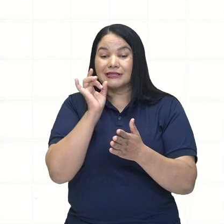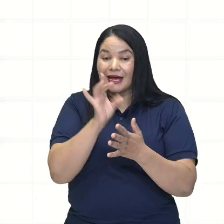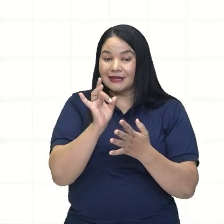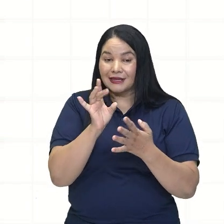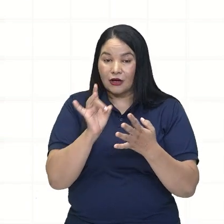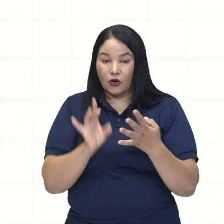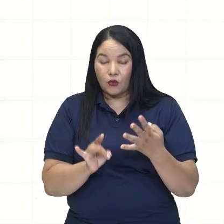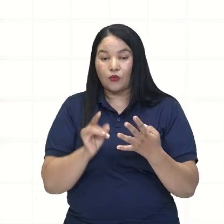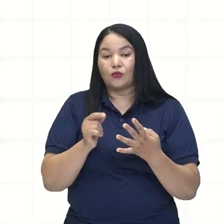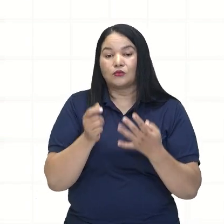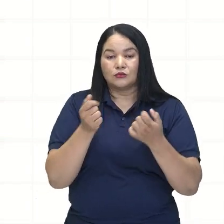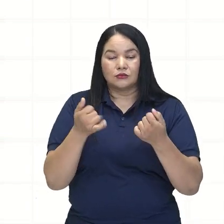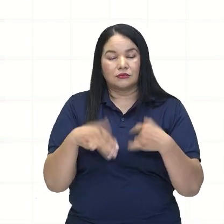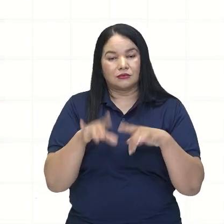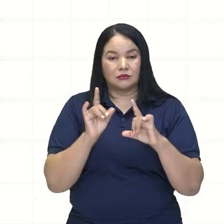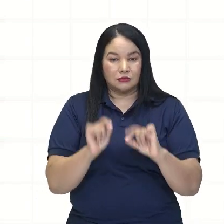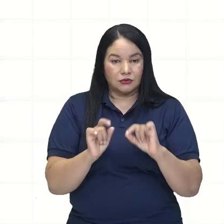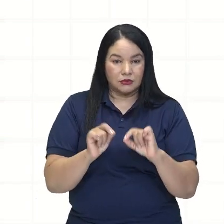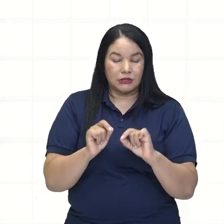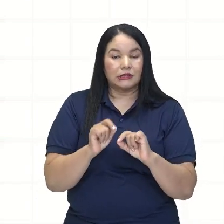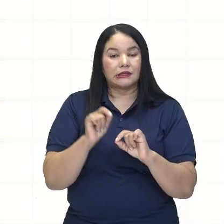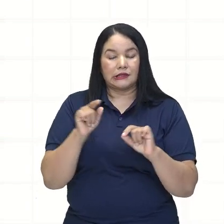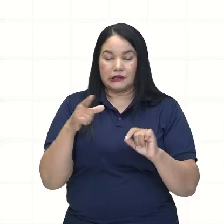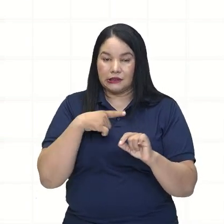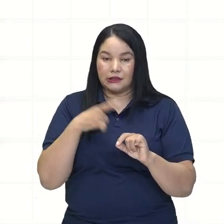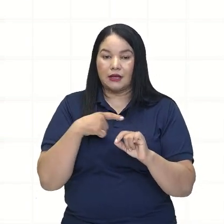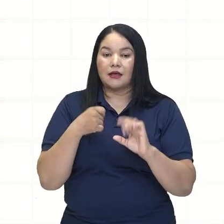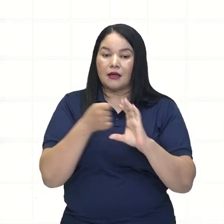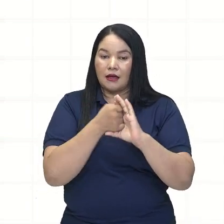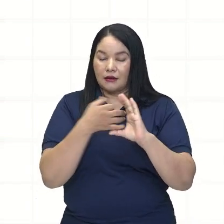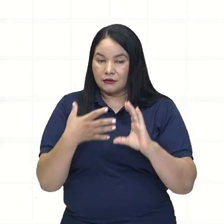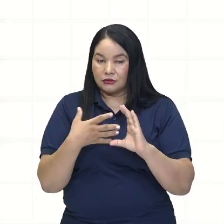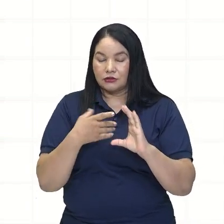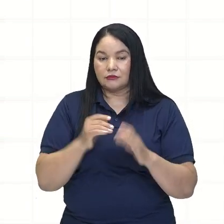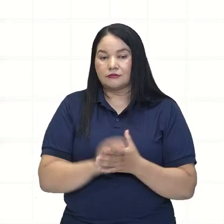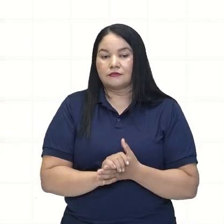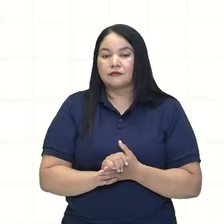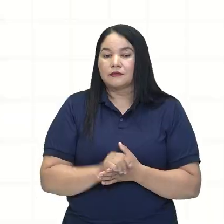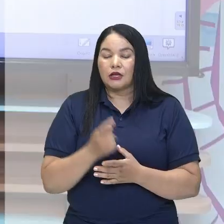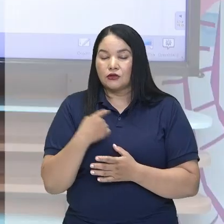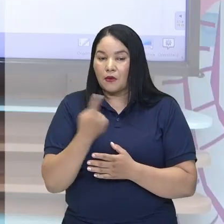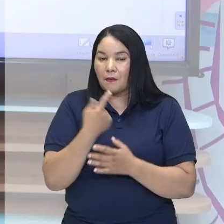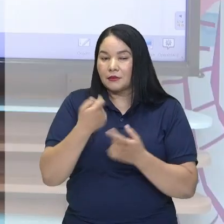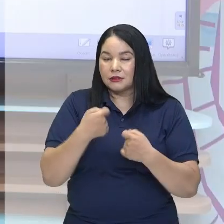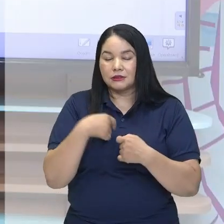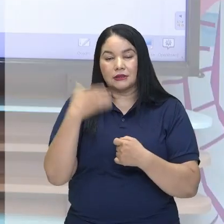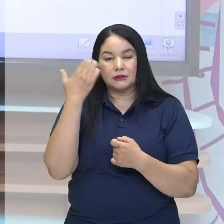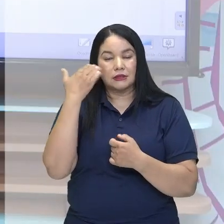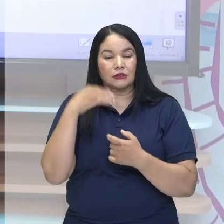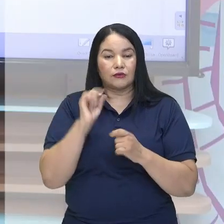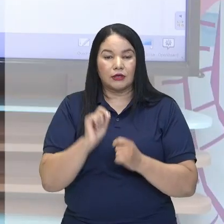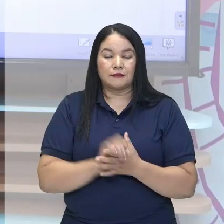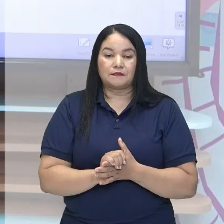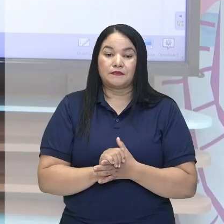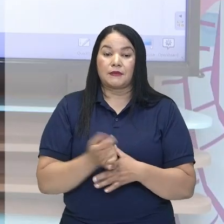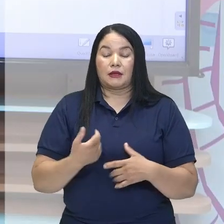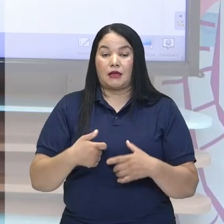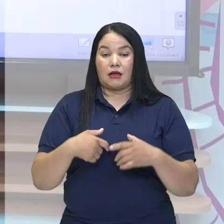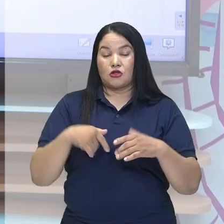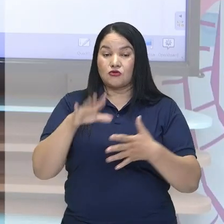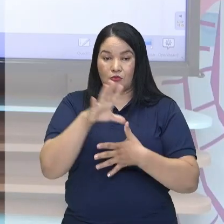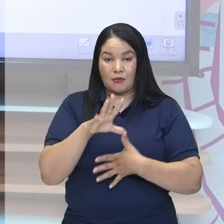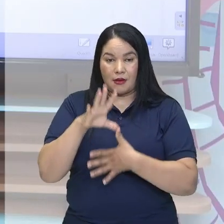aí observar, ela possui as suas características. Então, o que a gente precisa entender no mapa? Onde ela está